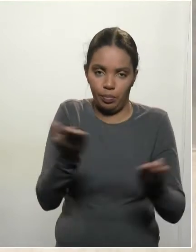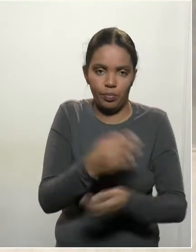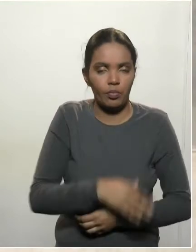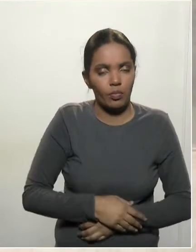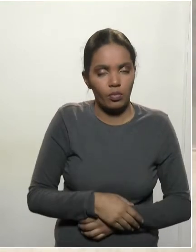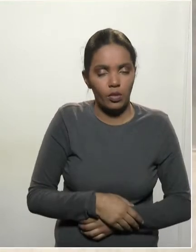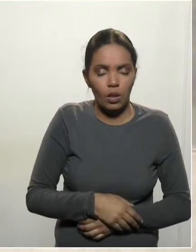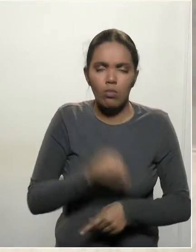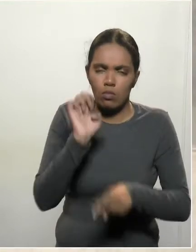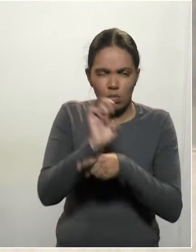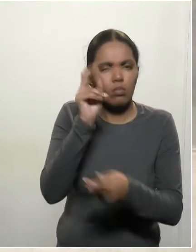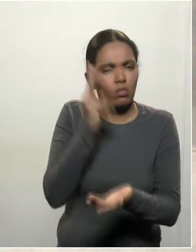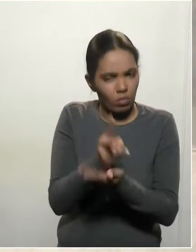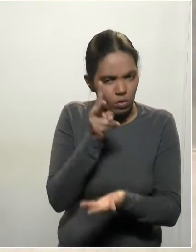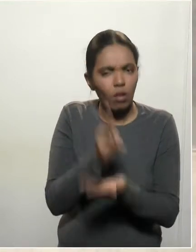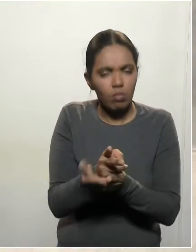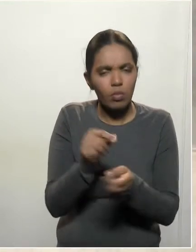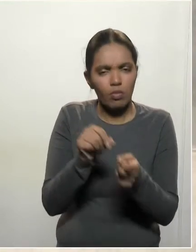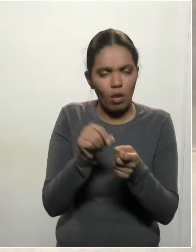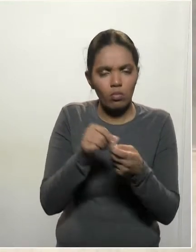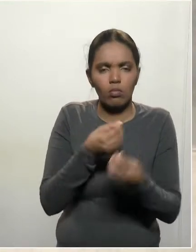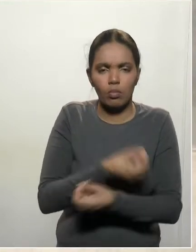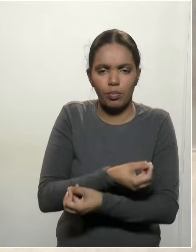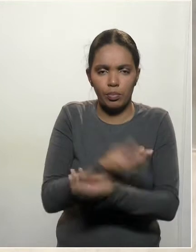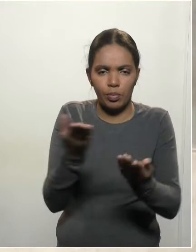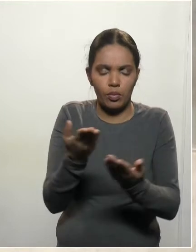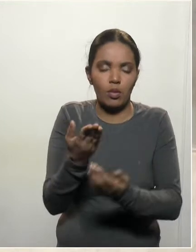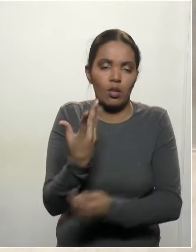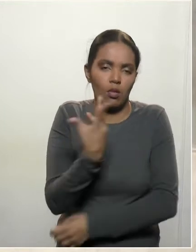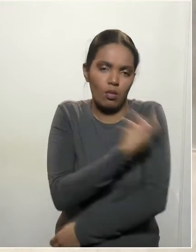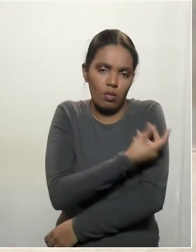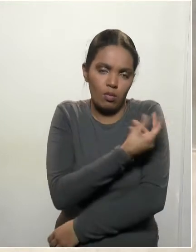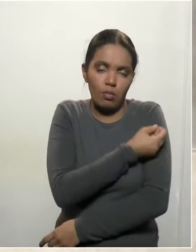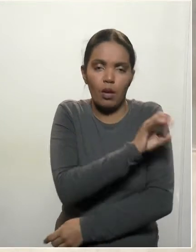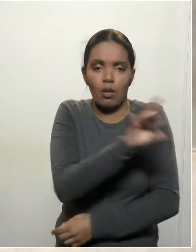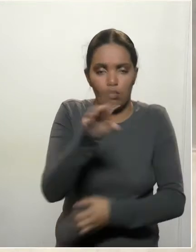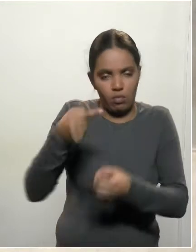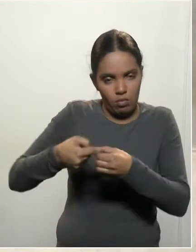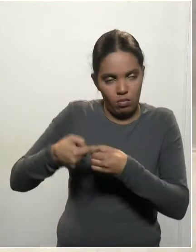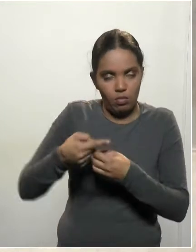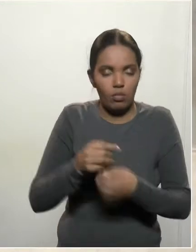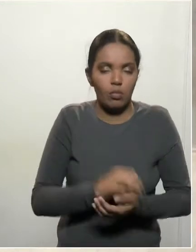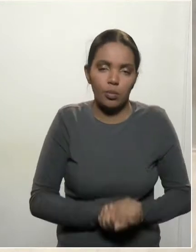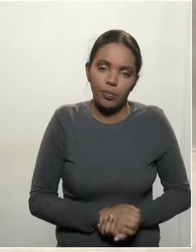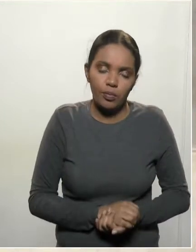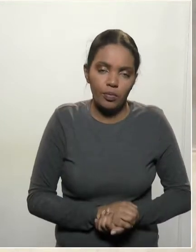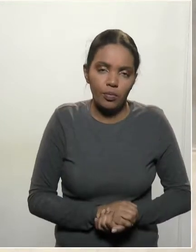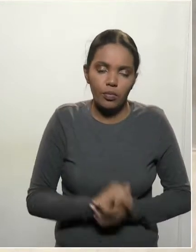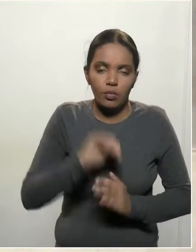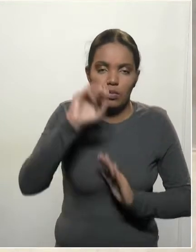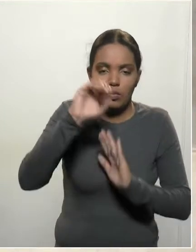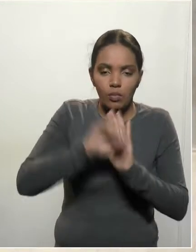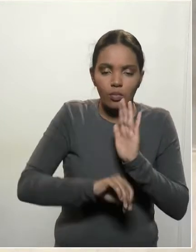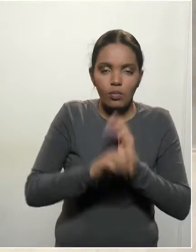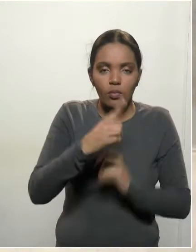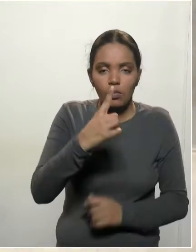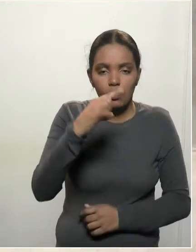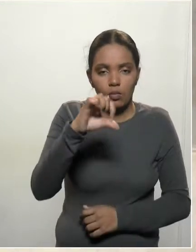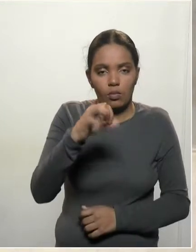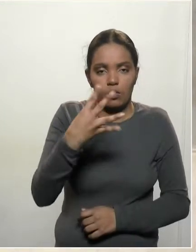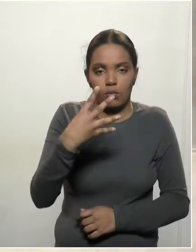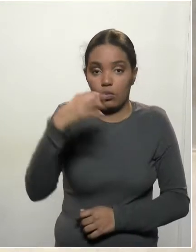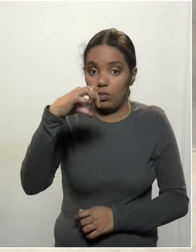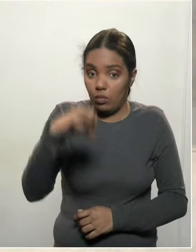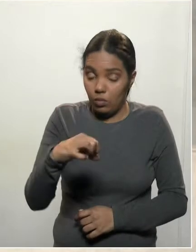na possibilidade, repassa as vacinas para os municípios. Ofício número 1949 da Casa